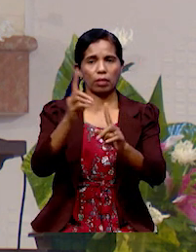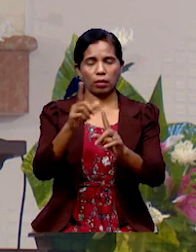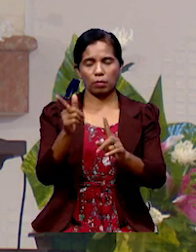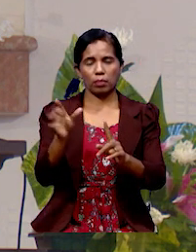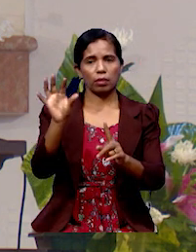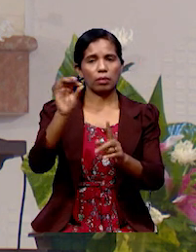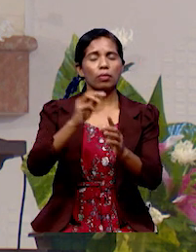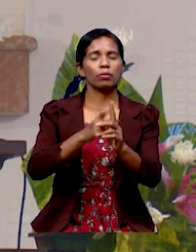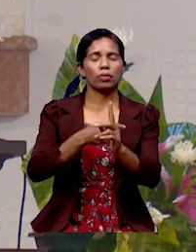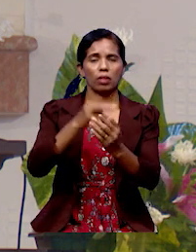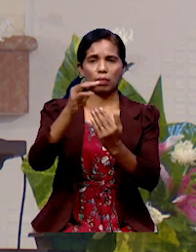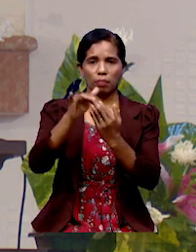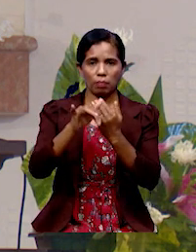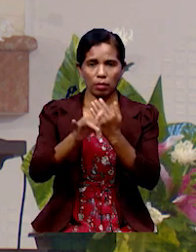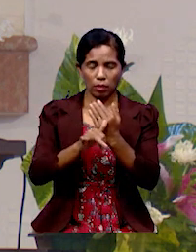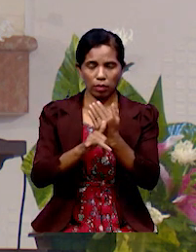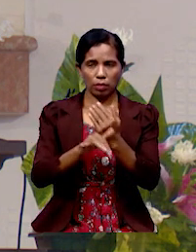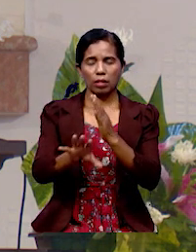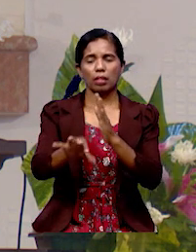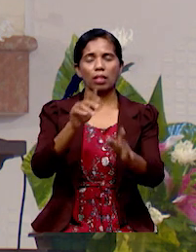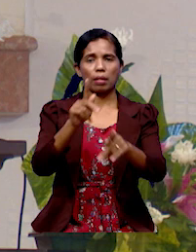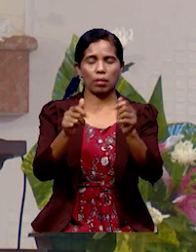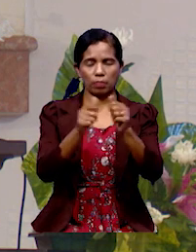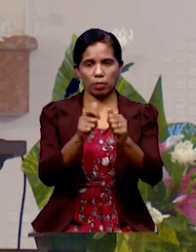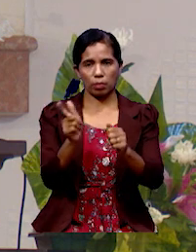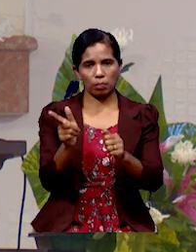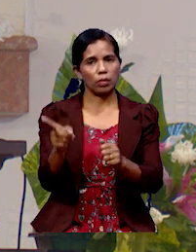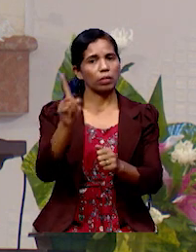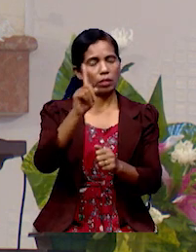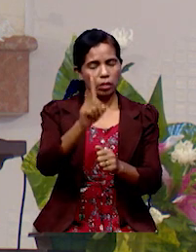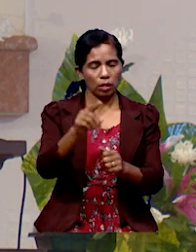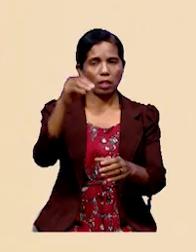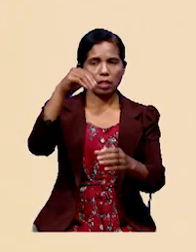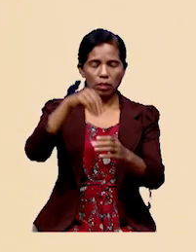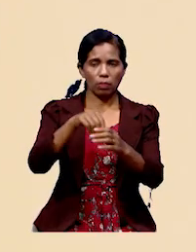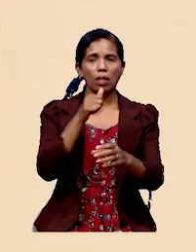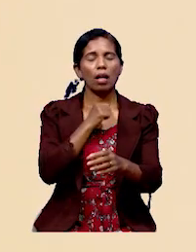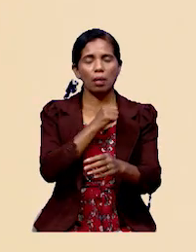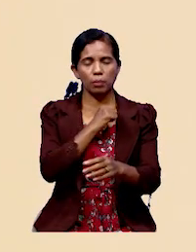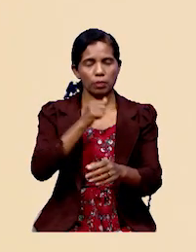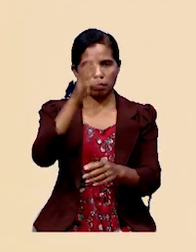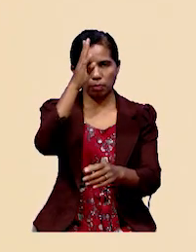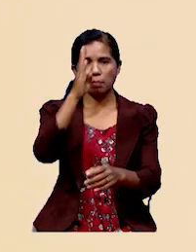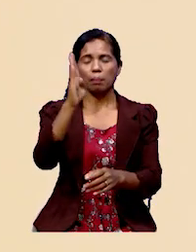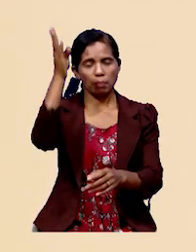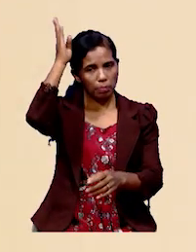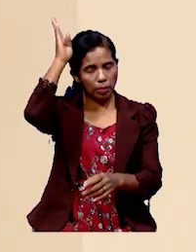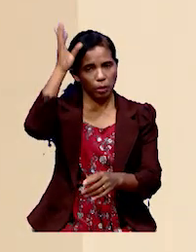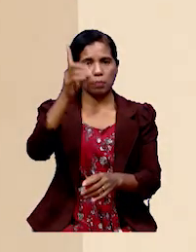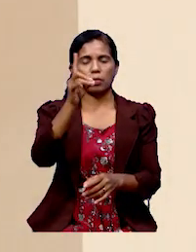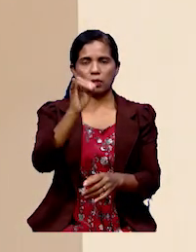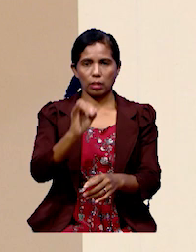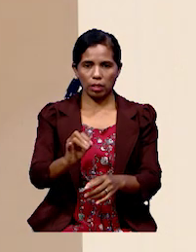Fulang Mayone nomeia Cardeal Hamutuk Ruanulo Resensia nebe inclui Arcebispo Metropolita Dili Dom Virgílio Carmo